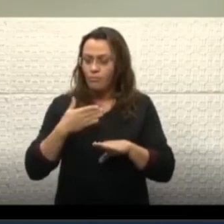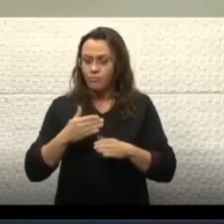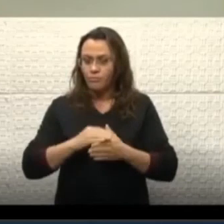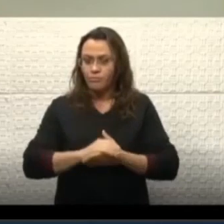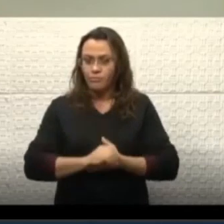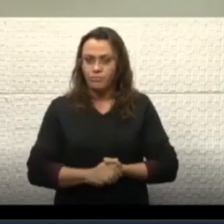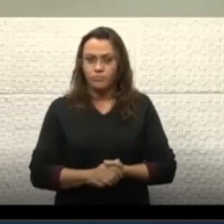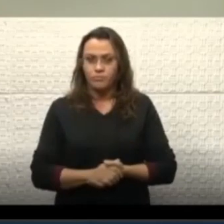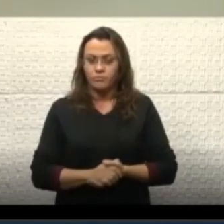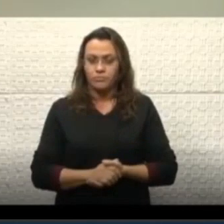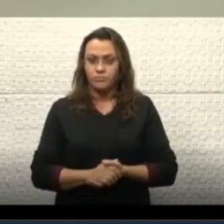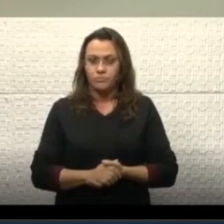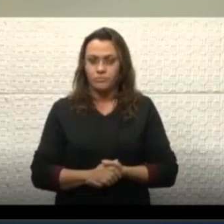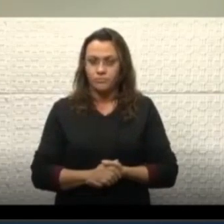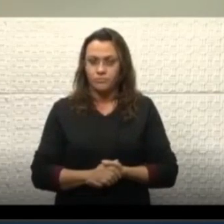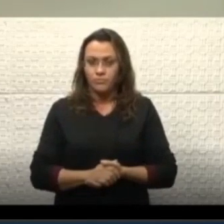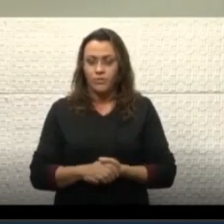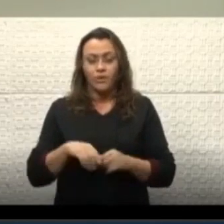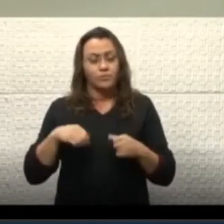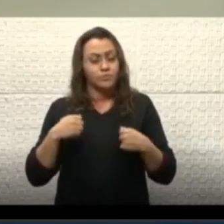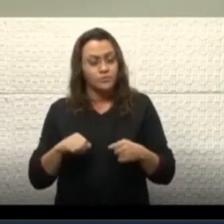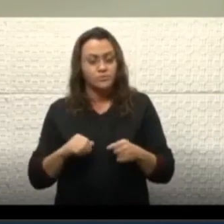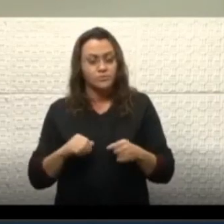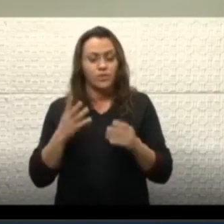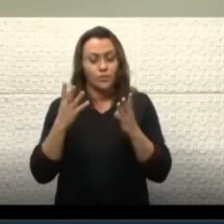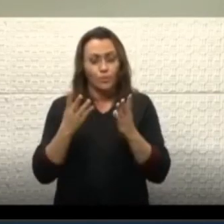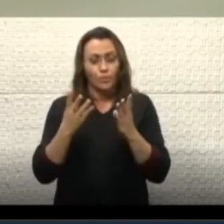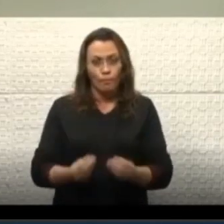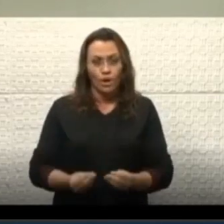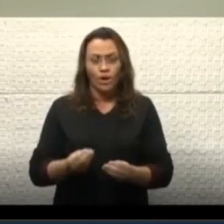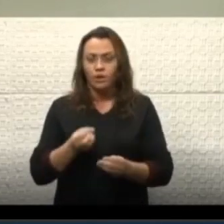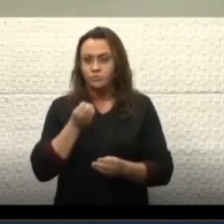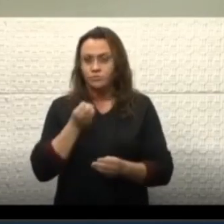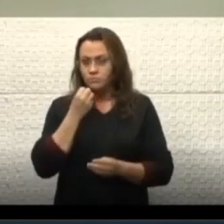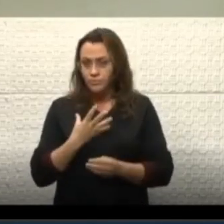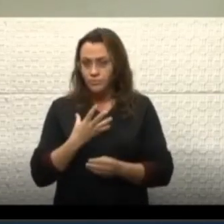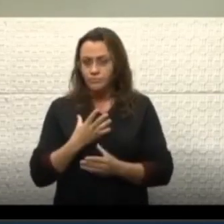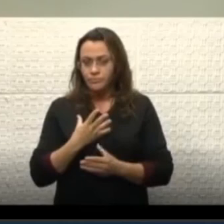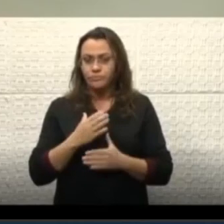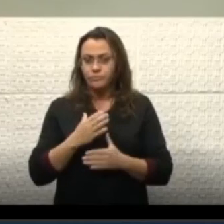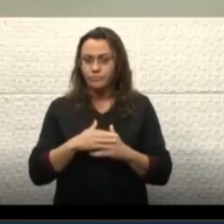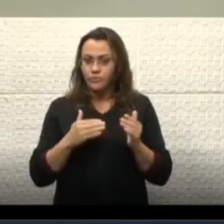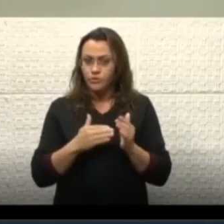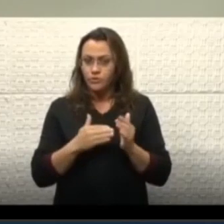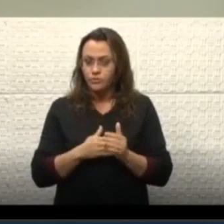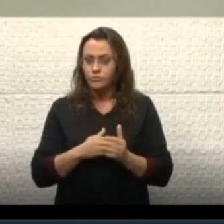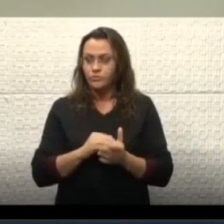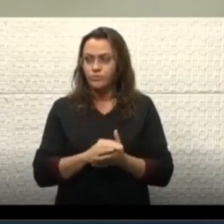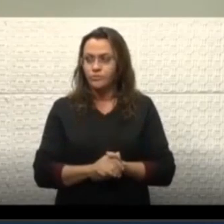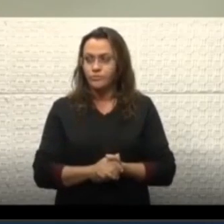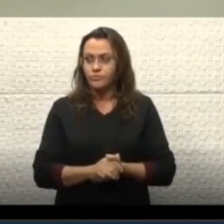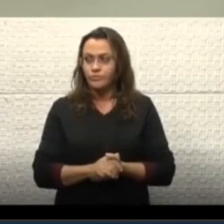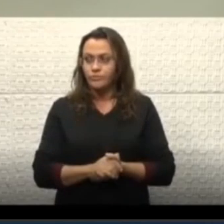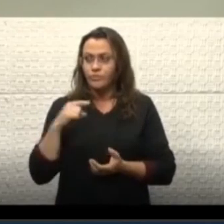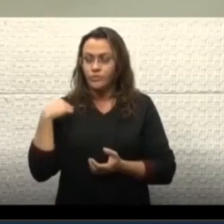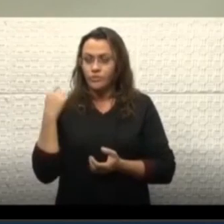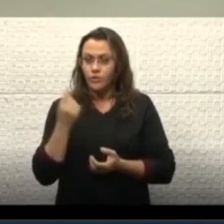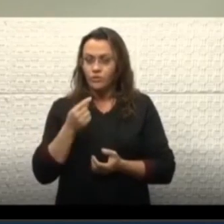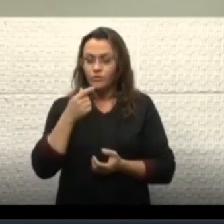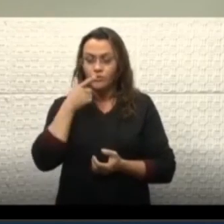Se não esperar filtrar completamente, a gente não vai